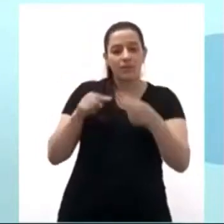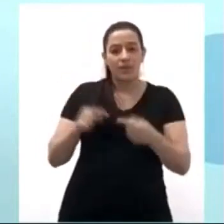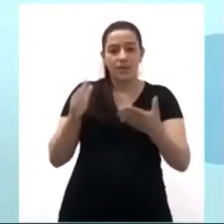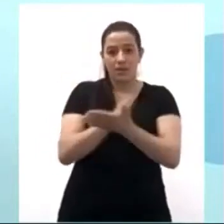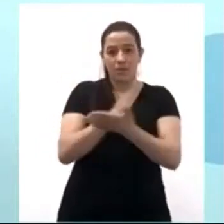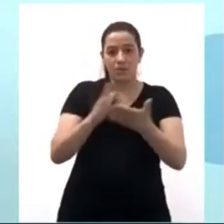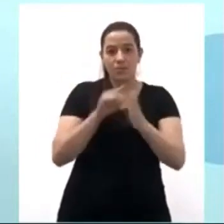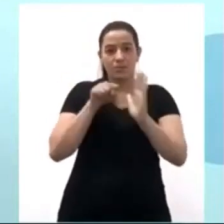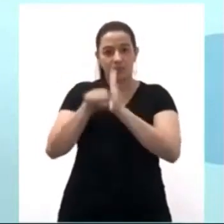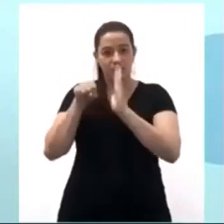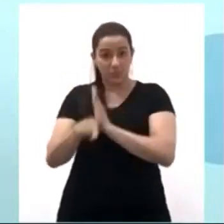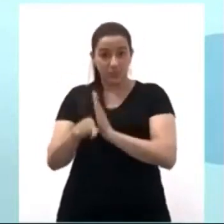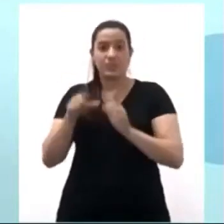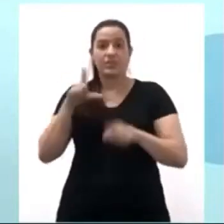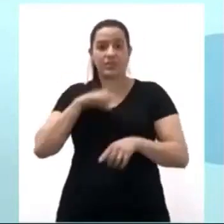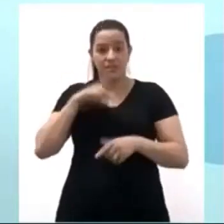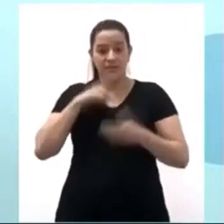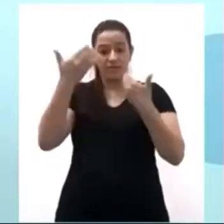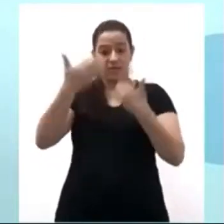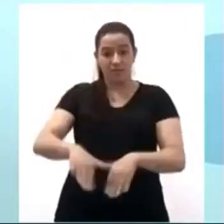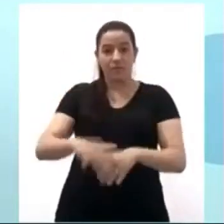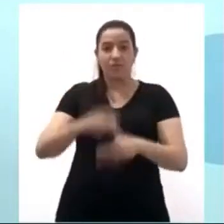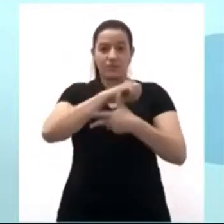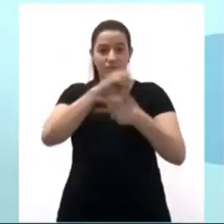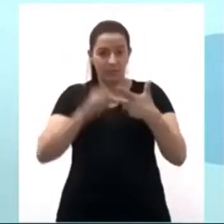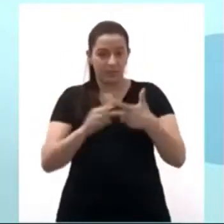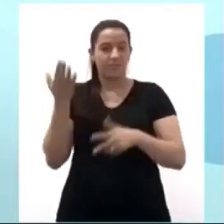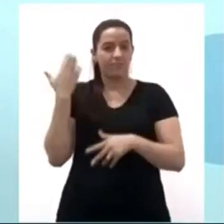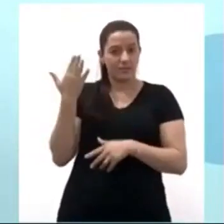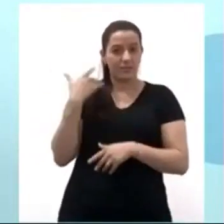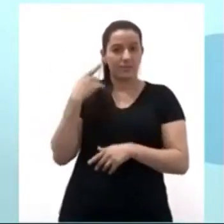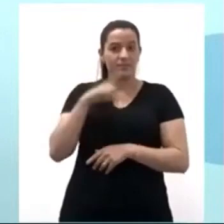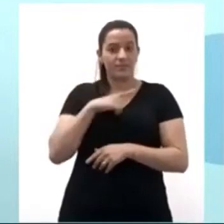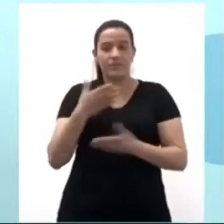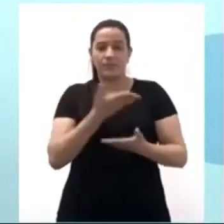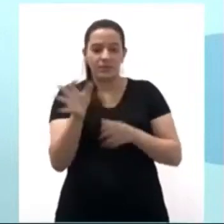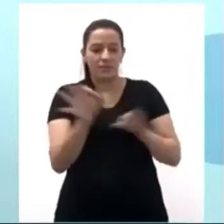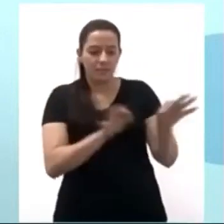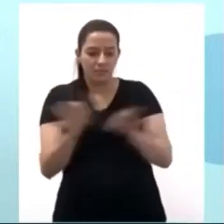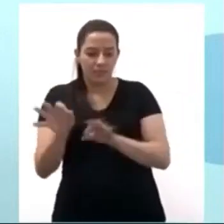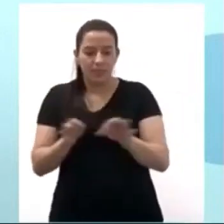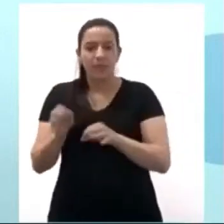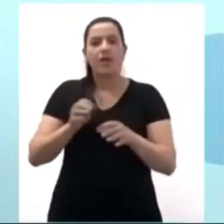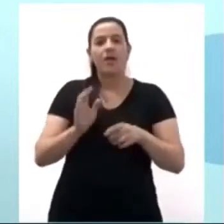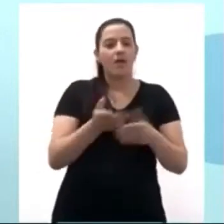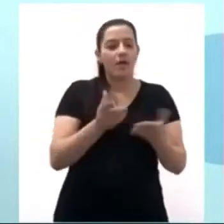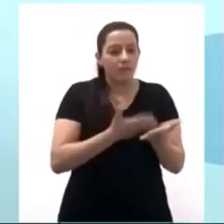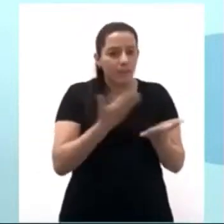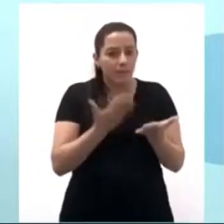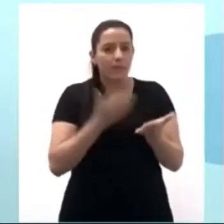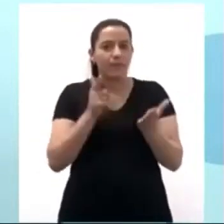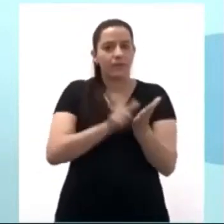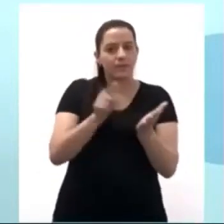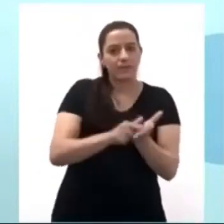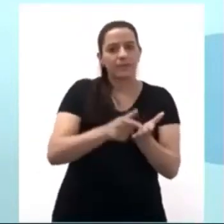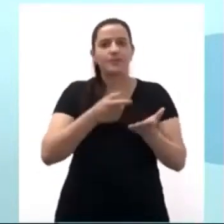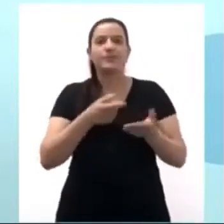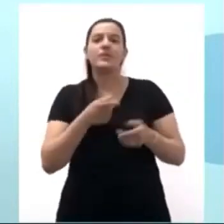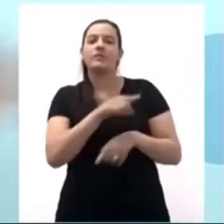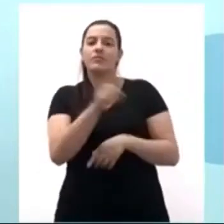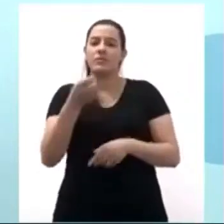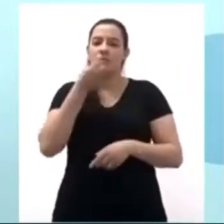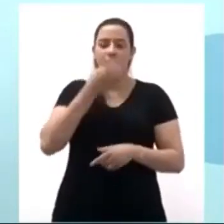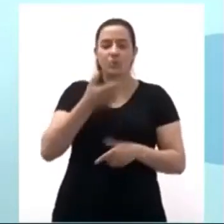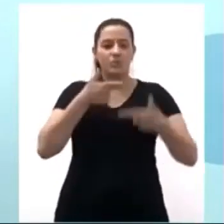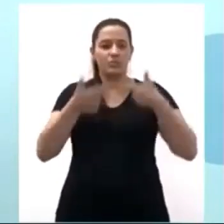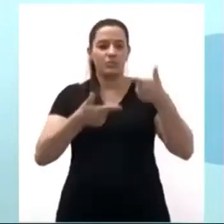questões que caíram no ENEM passado Aí tá certo então fica ligadinho Traga seu material assistir esse vídeo com cuidado e bons estudos